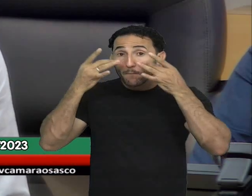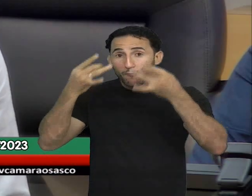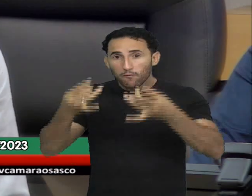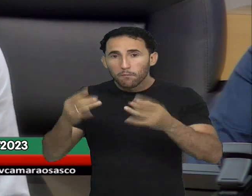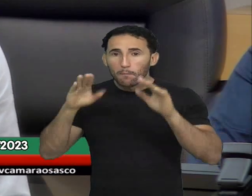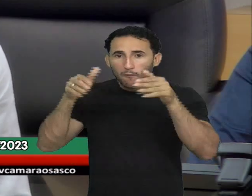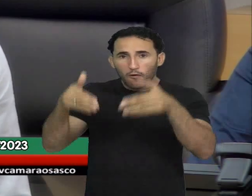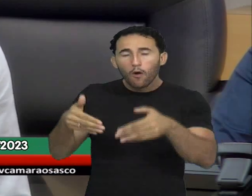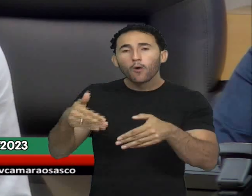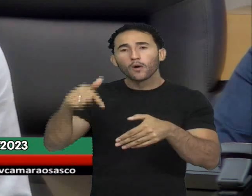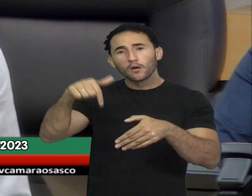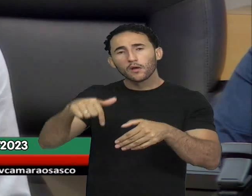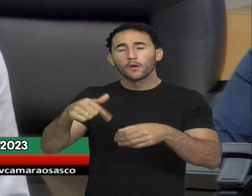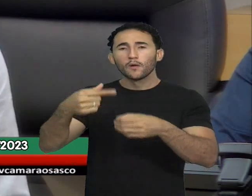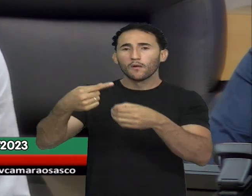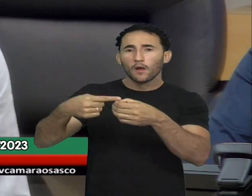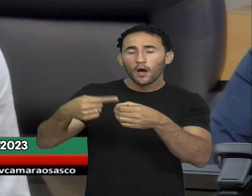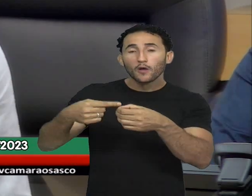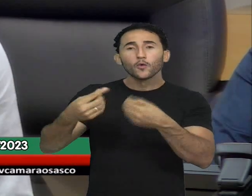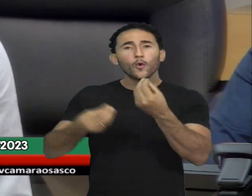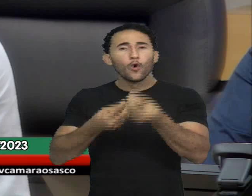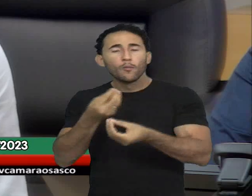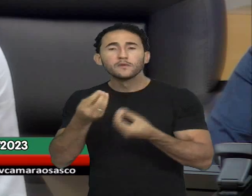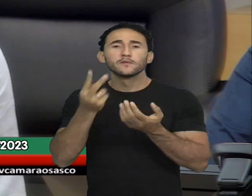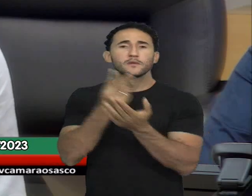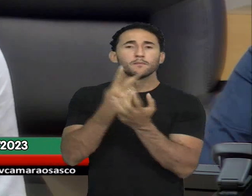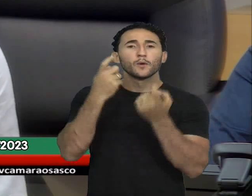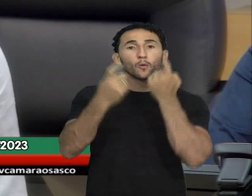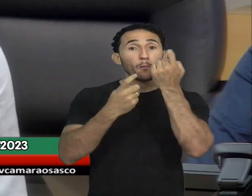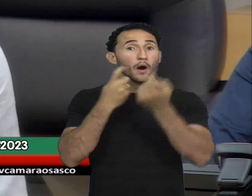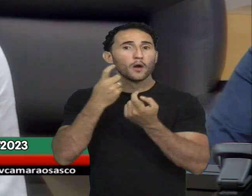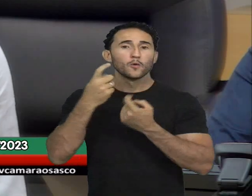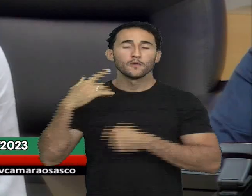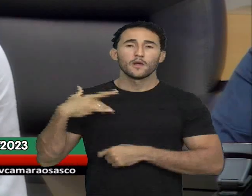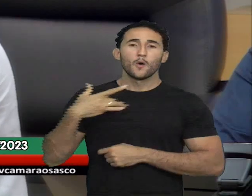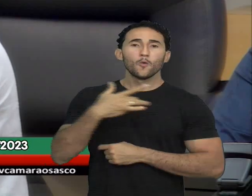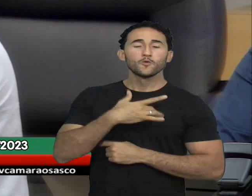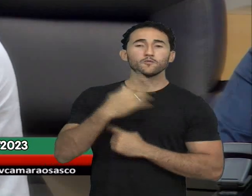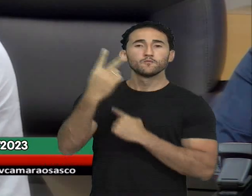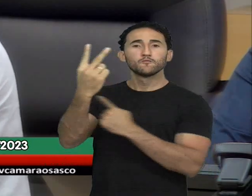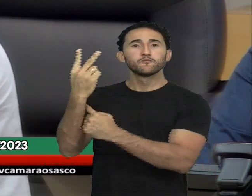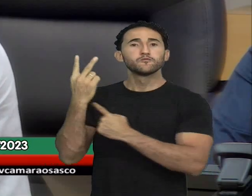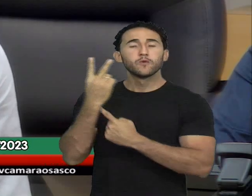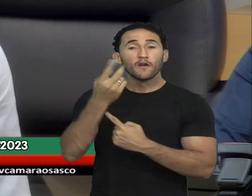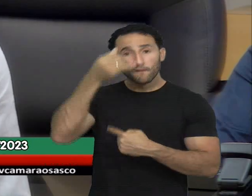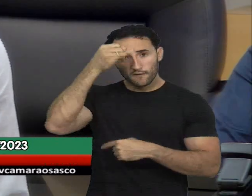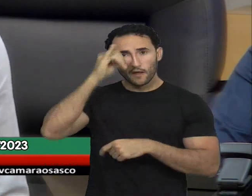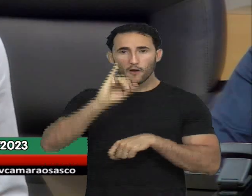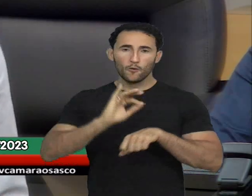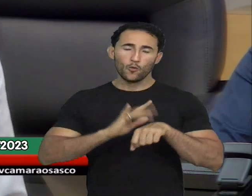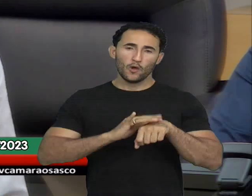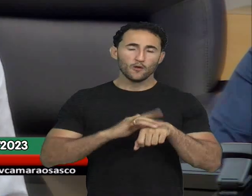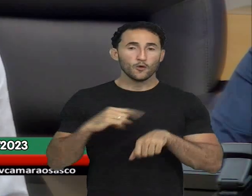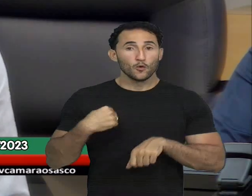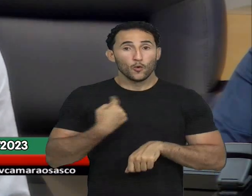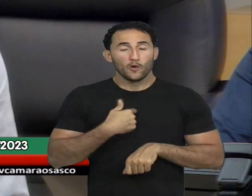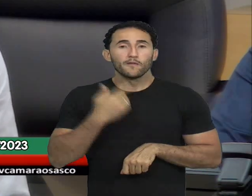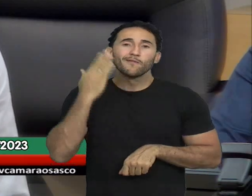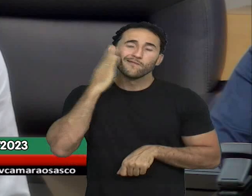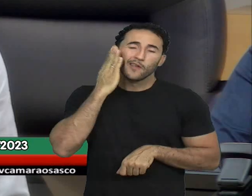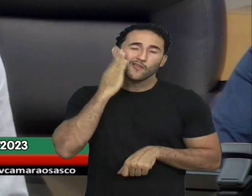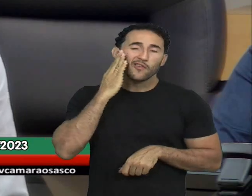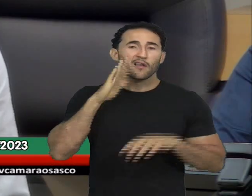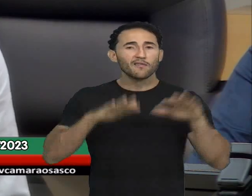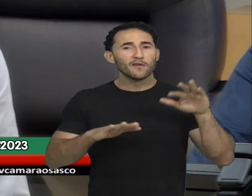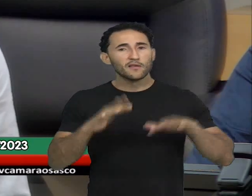os cuidados, a prevenção das doenças, e isso tudo a gente entende o quanto é carente, às vezes,